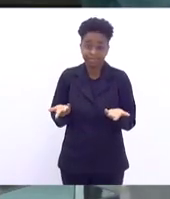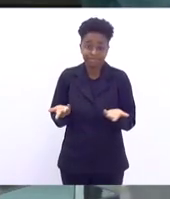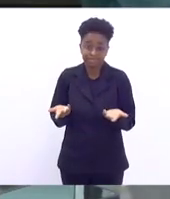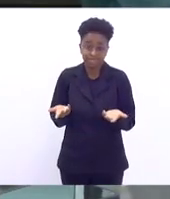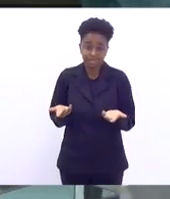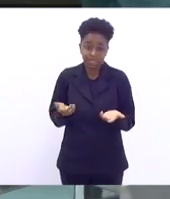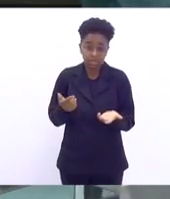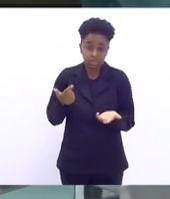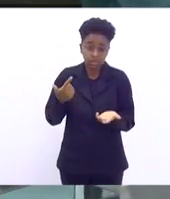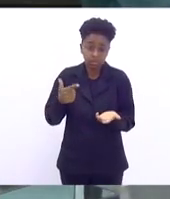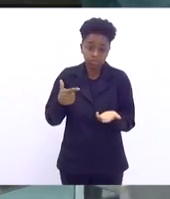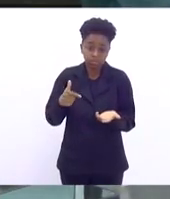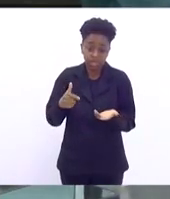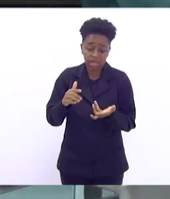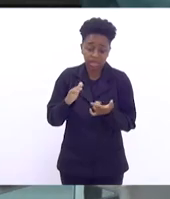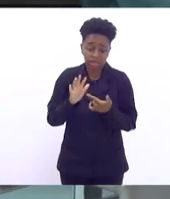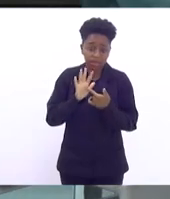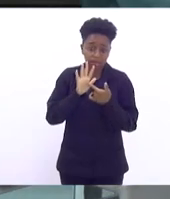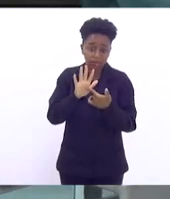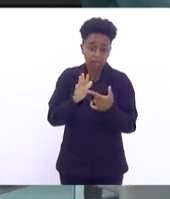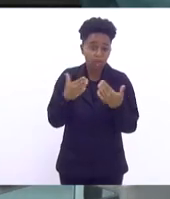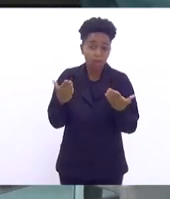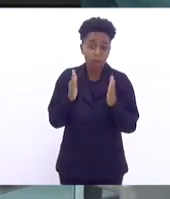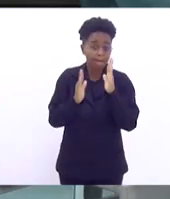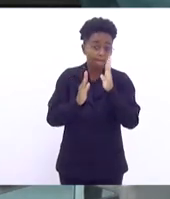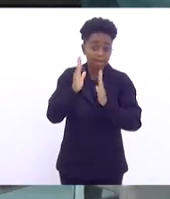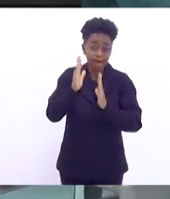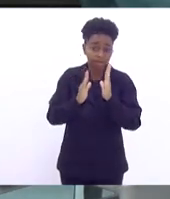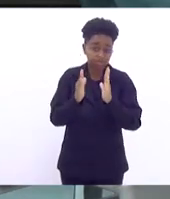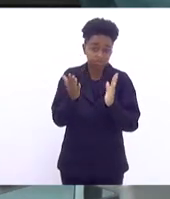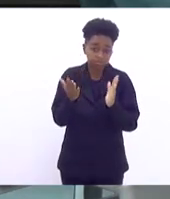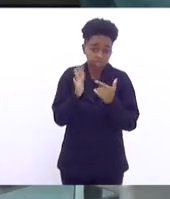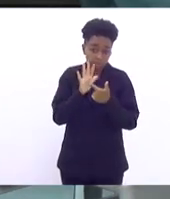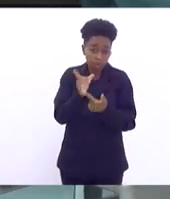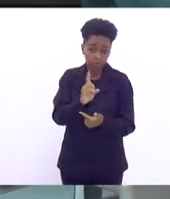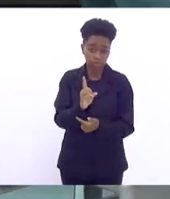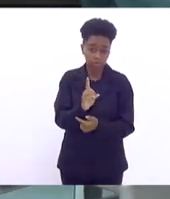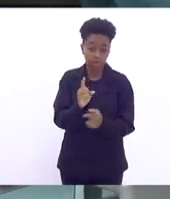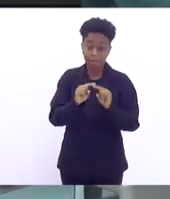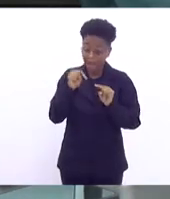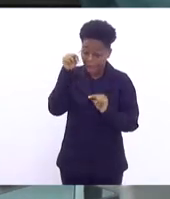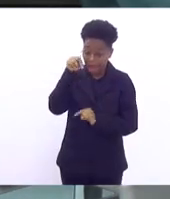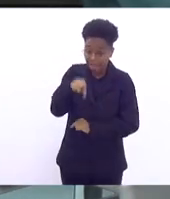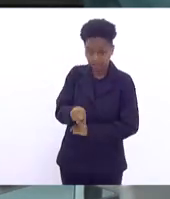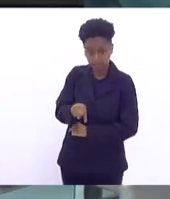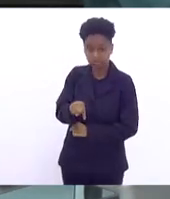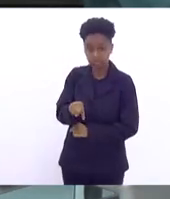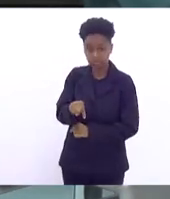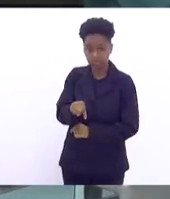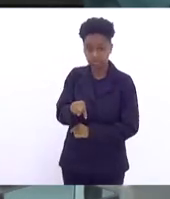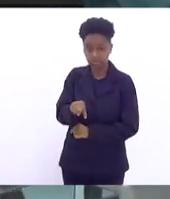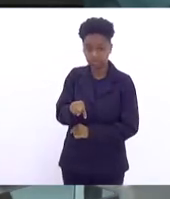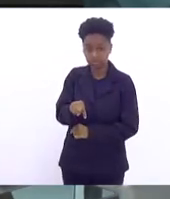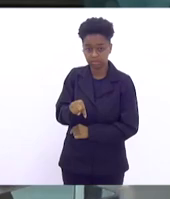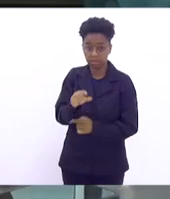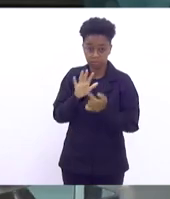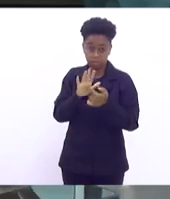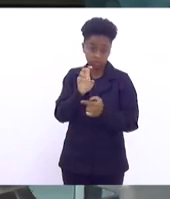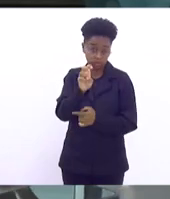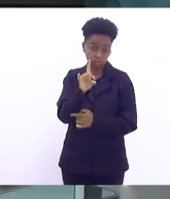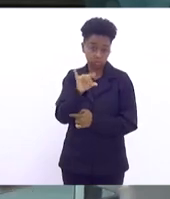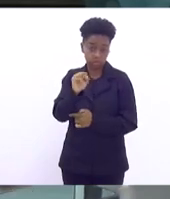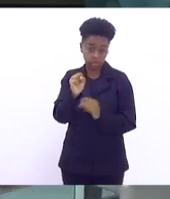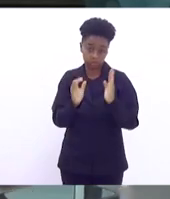não tem lá definido o prazo ele senta em cima não define aqui no caso específico fala em 5 dias